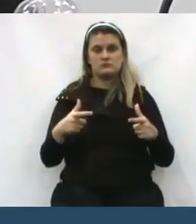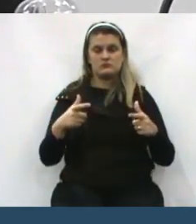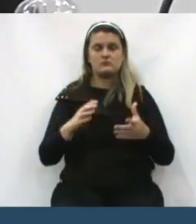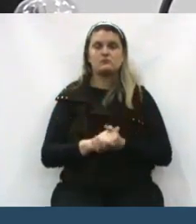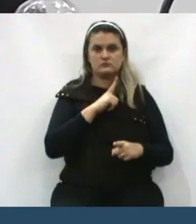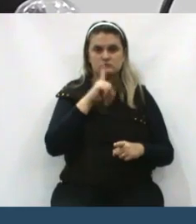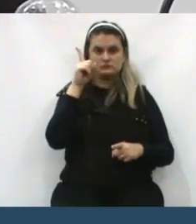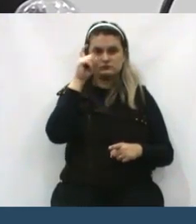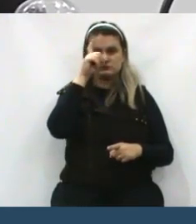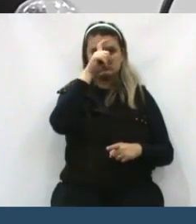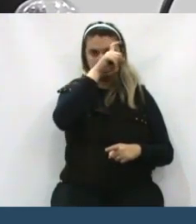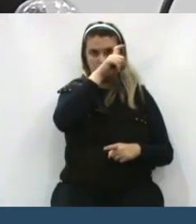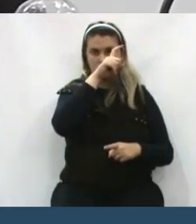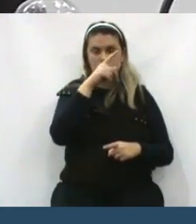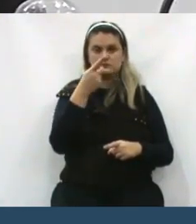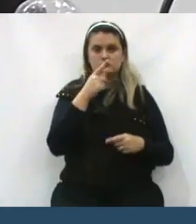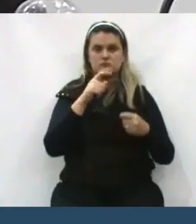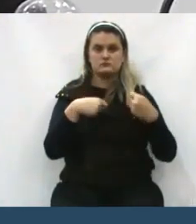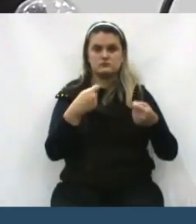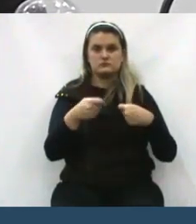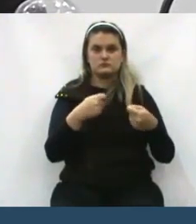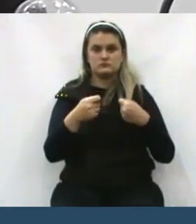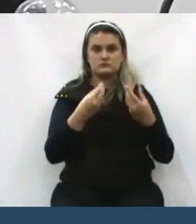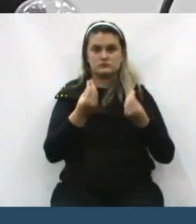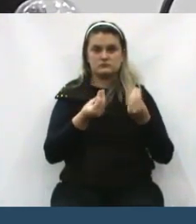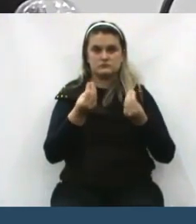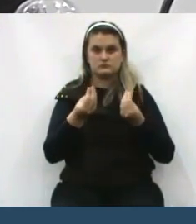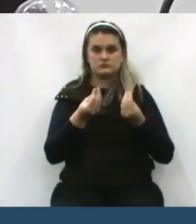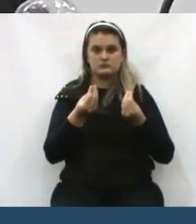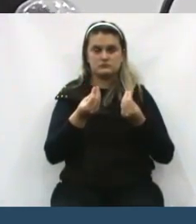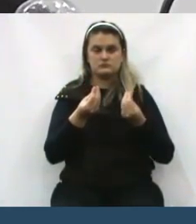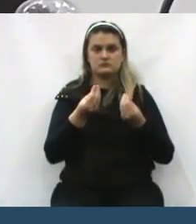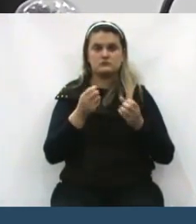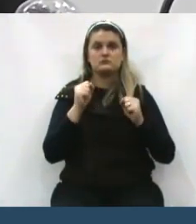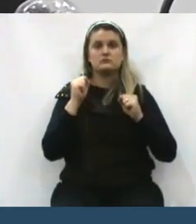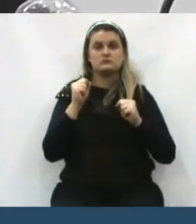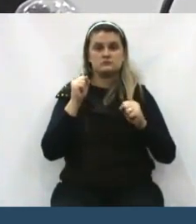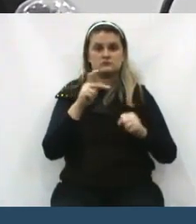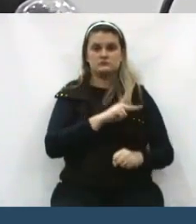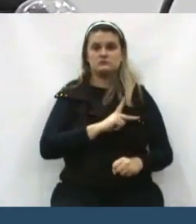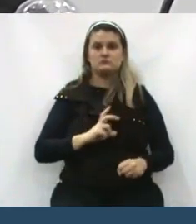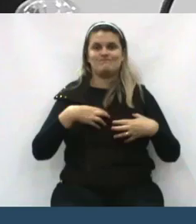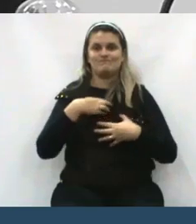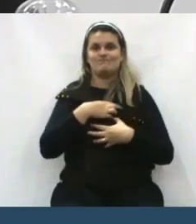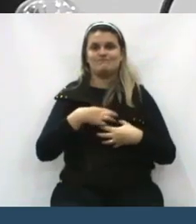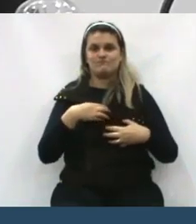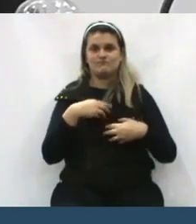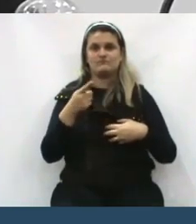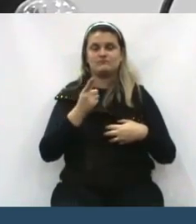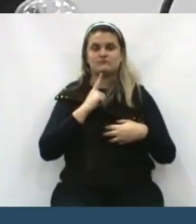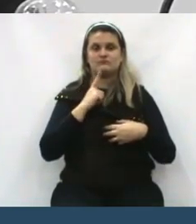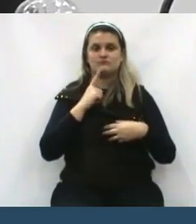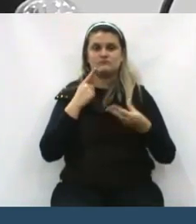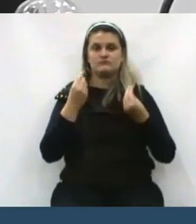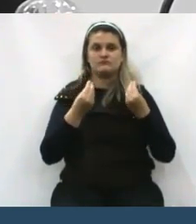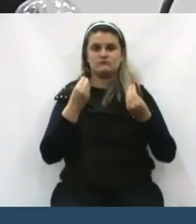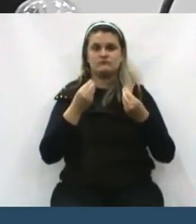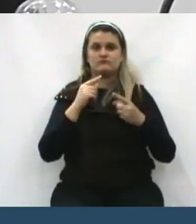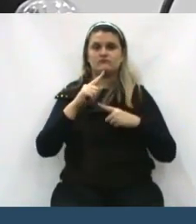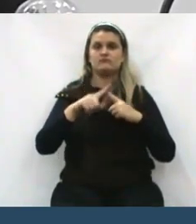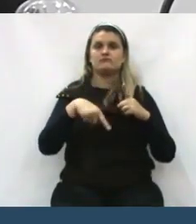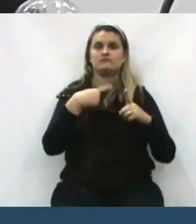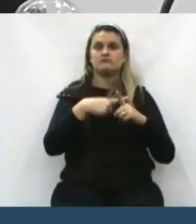jogos. Então, nós precisamos pensar nisso, porque por tudo que representa, né? E também faço aqui um